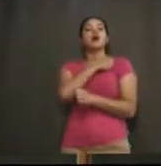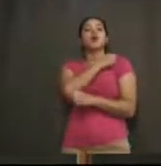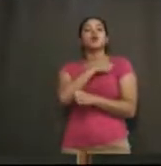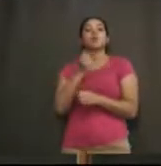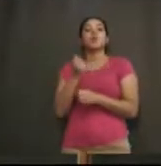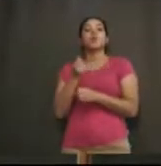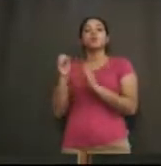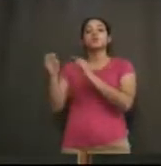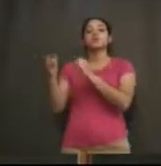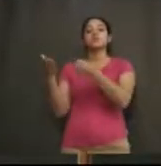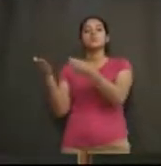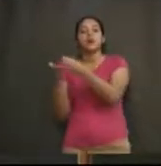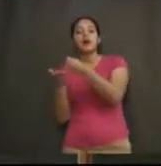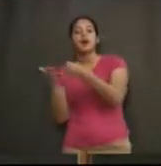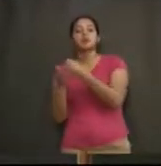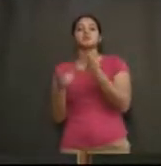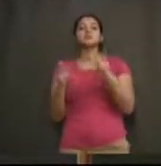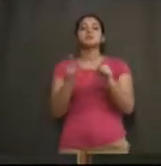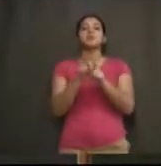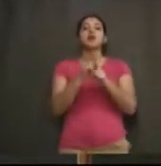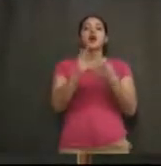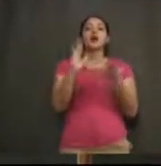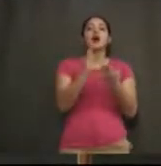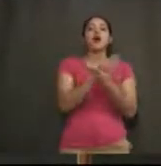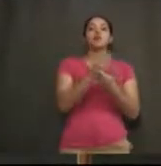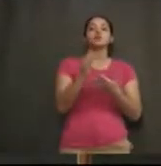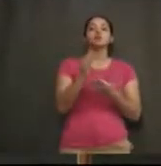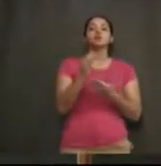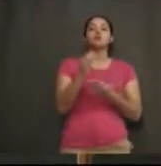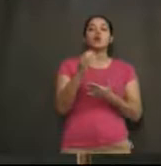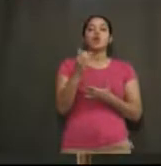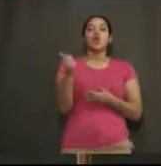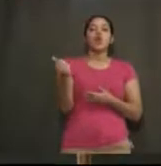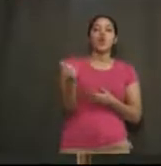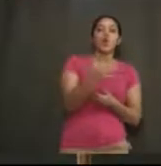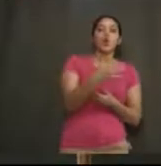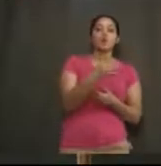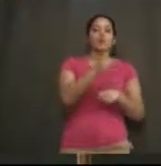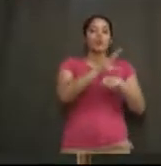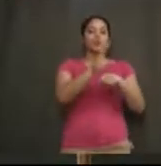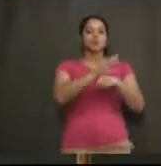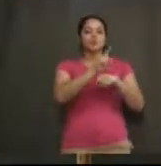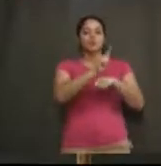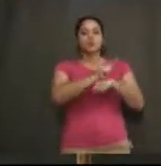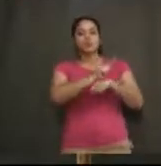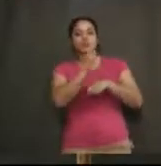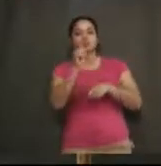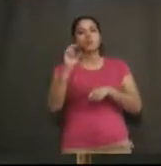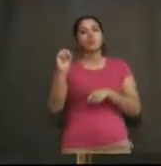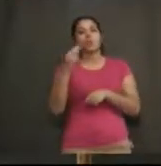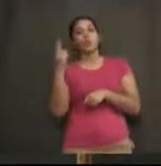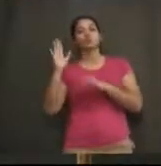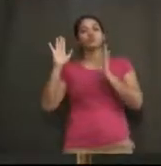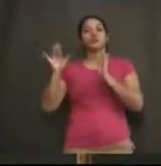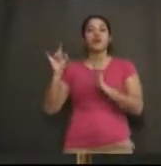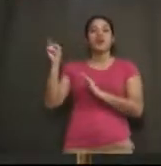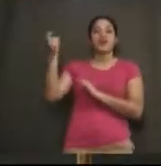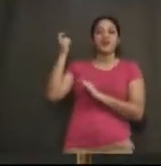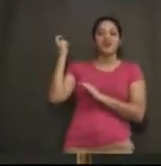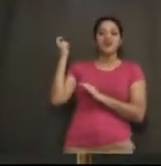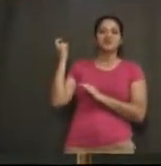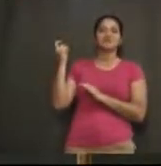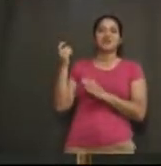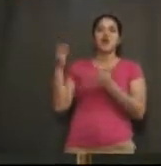egressos dos nossos cursos de graduação e pós-graduação, que atualmente, em sua grande maioria, são professores do ensino básico, e além